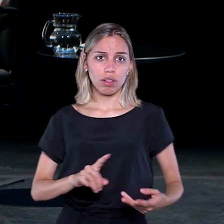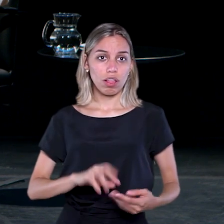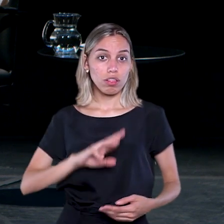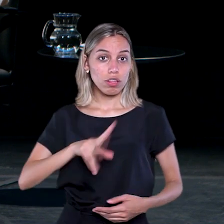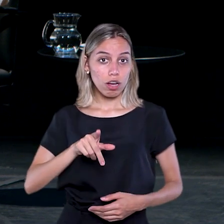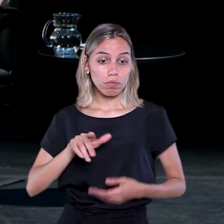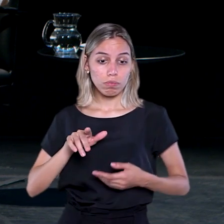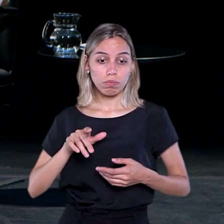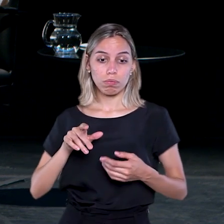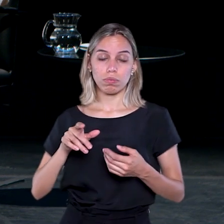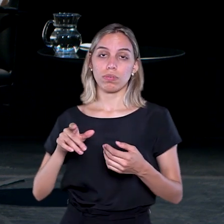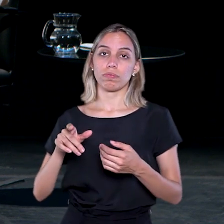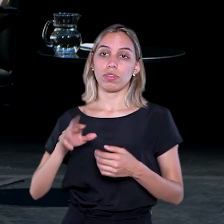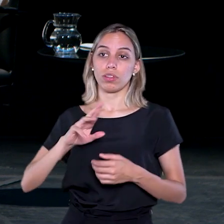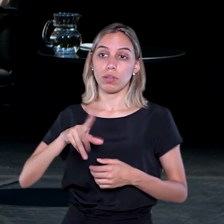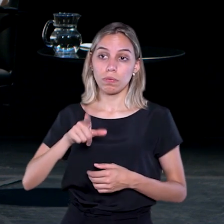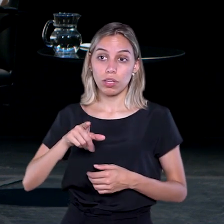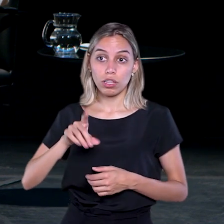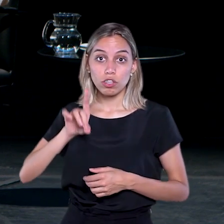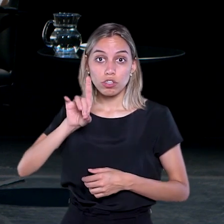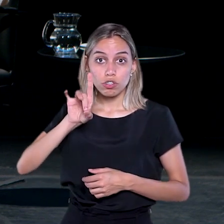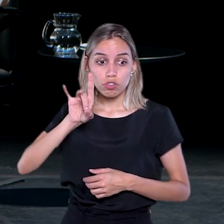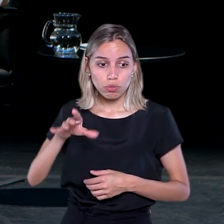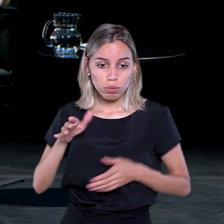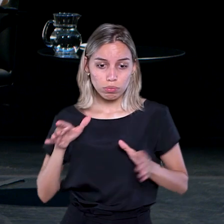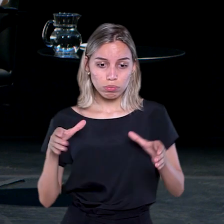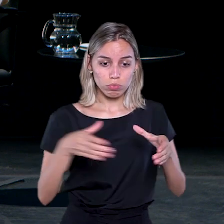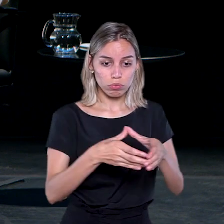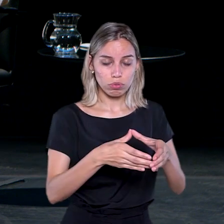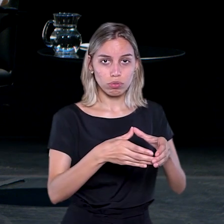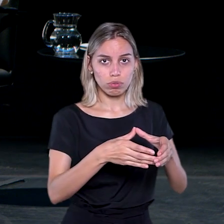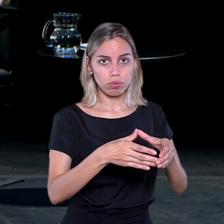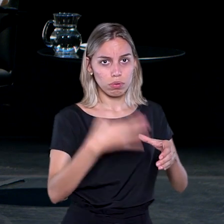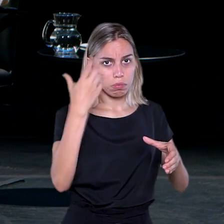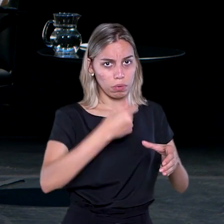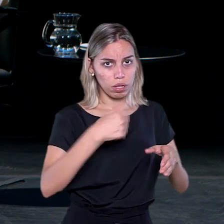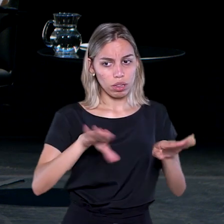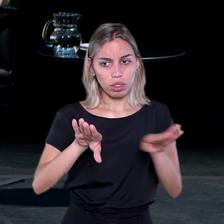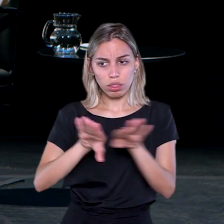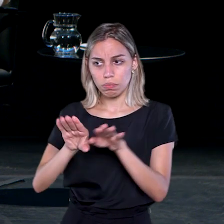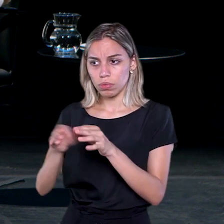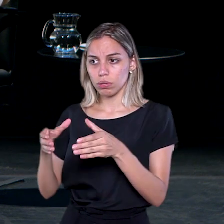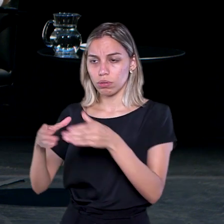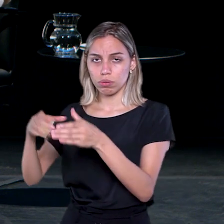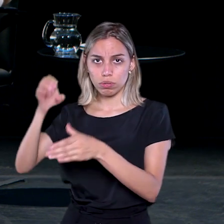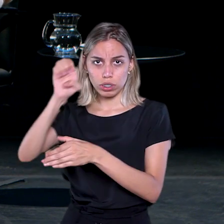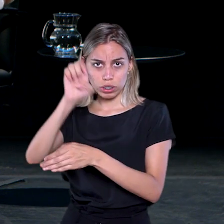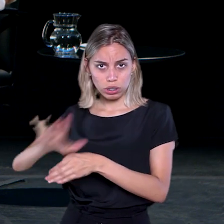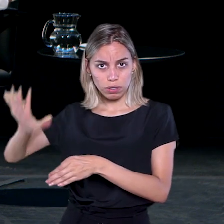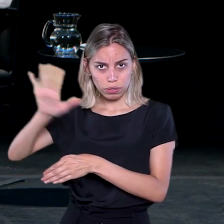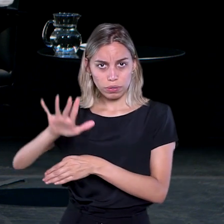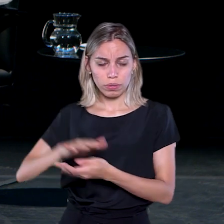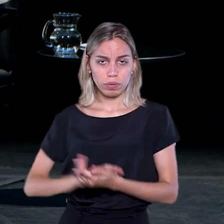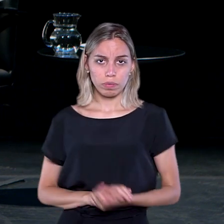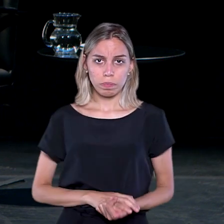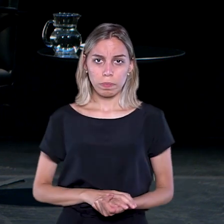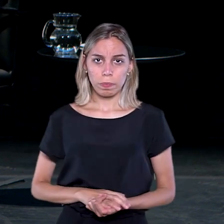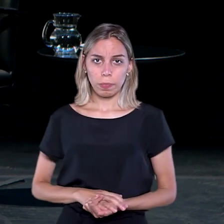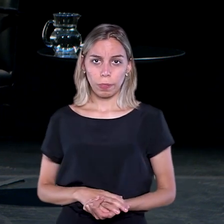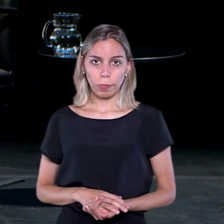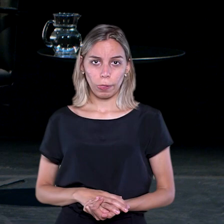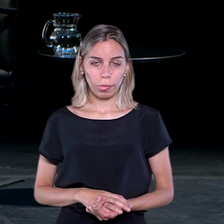Carta Mandinga, de 1235, se eu não estiver falhando a memória aqui, que é uma carta que vai ser produzida